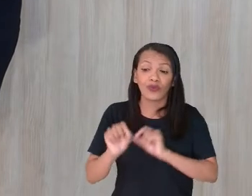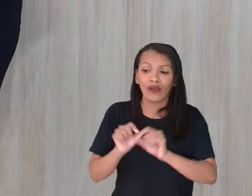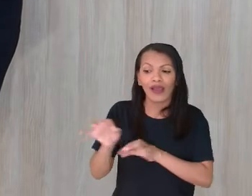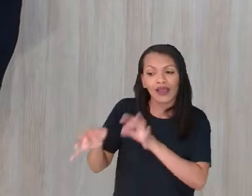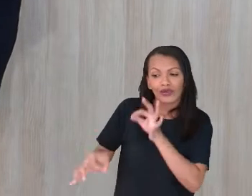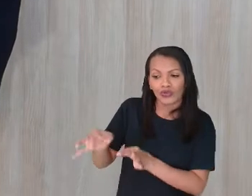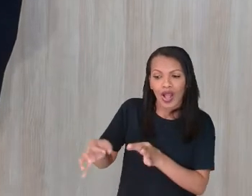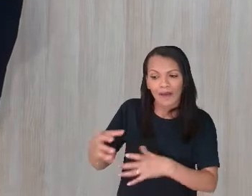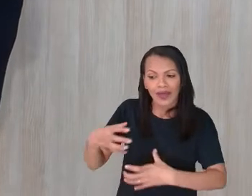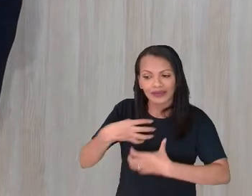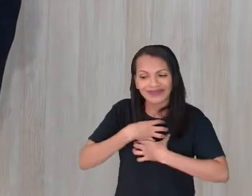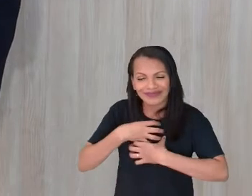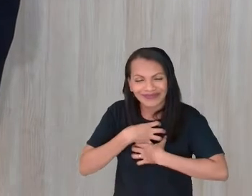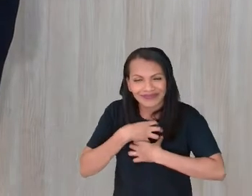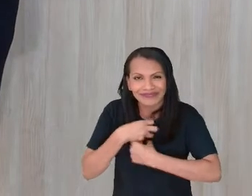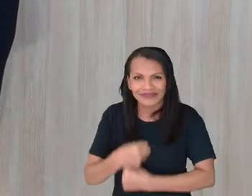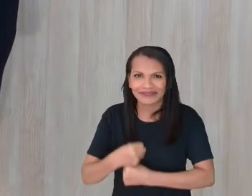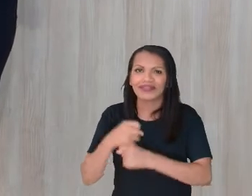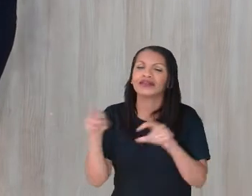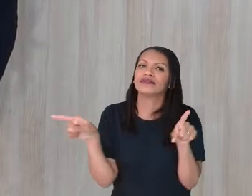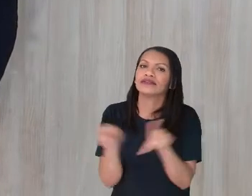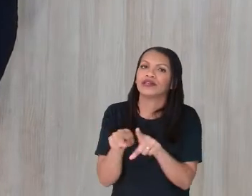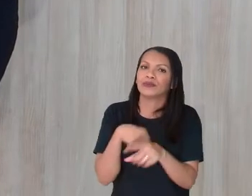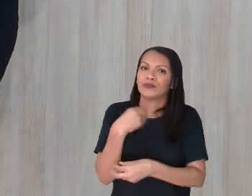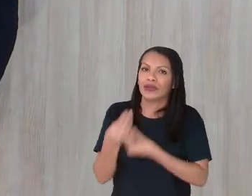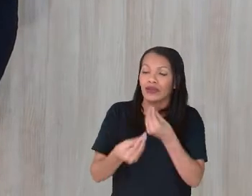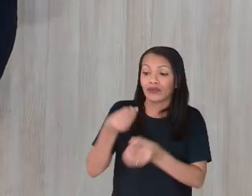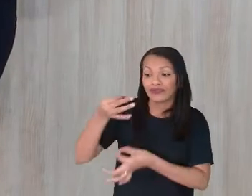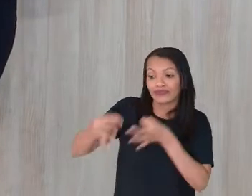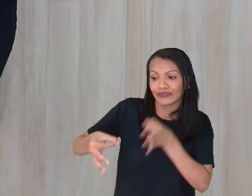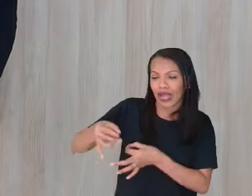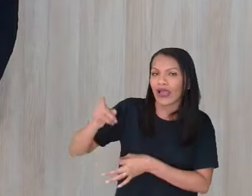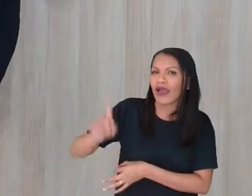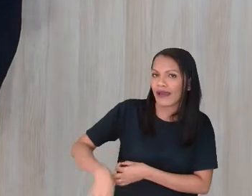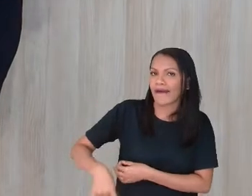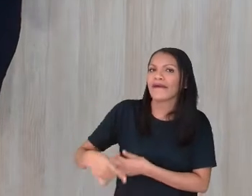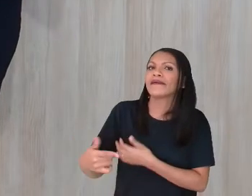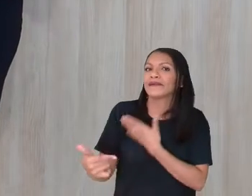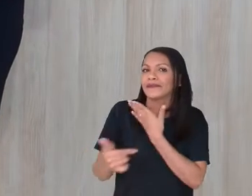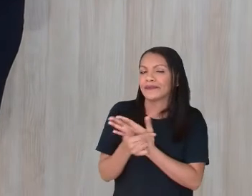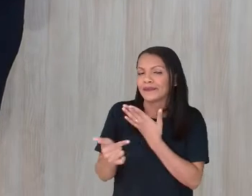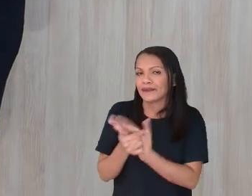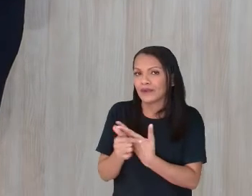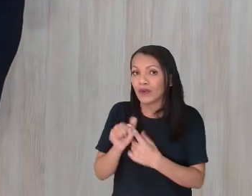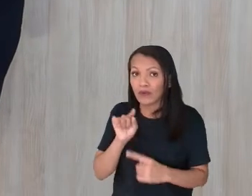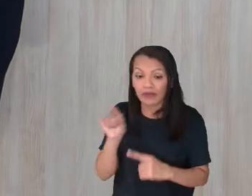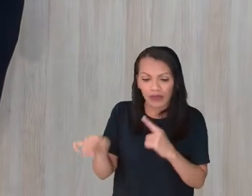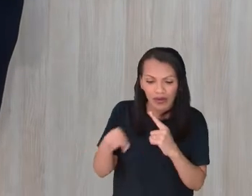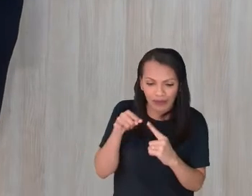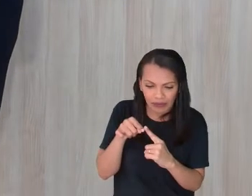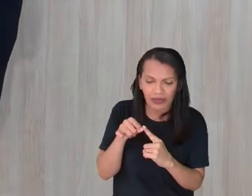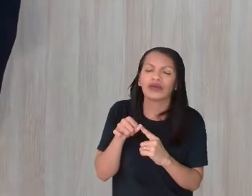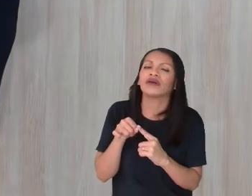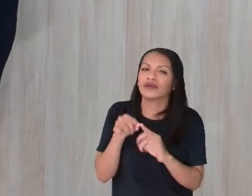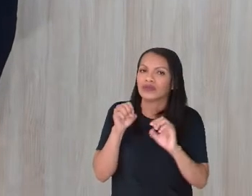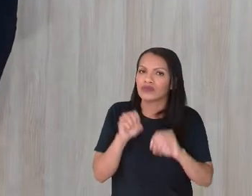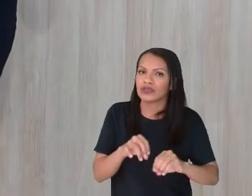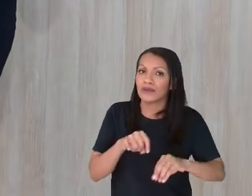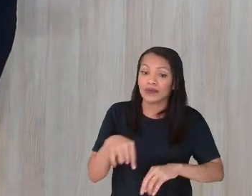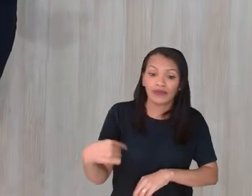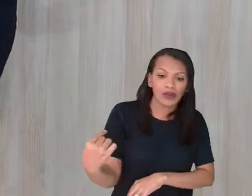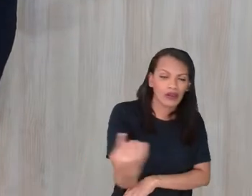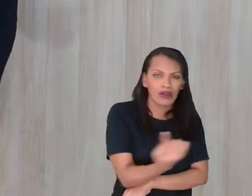da frustração, ser também uma forma de julgamento, é uma moral distinta daquela que Esopo